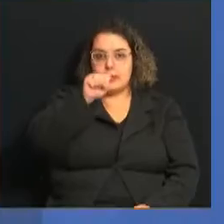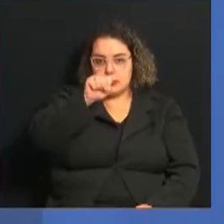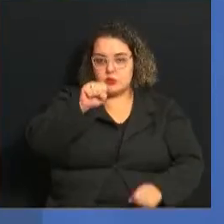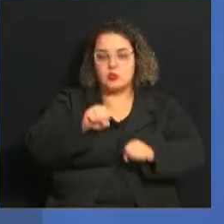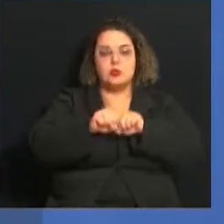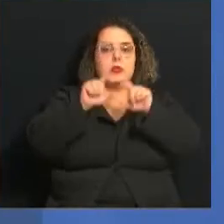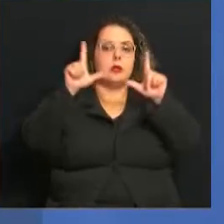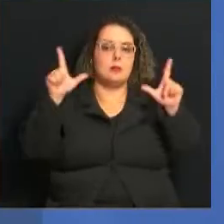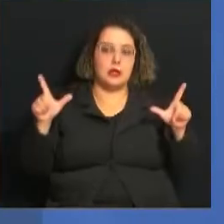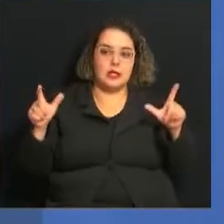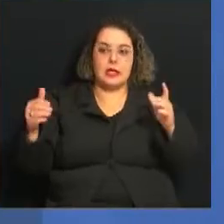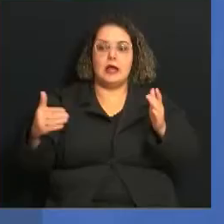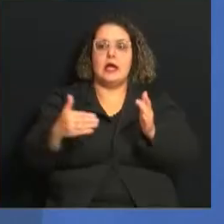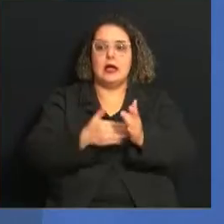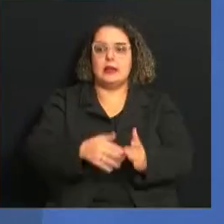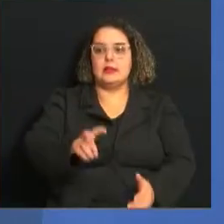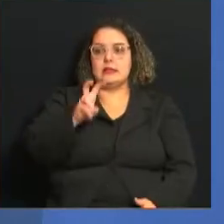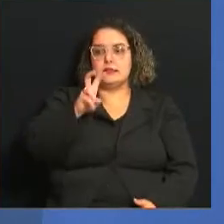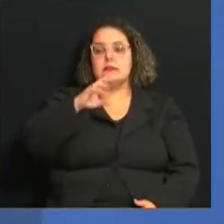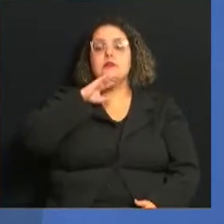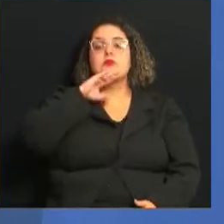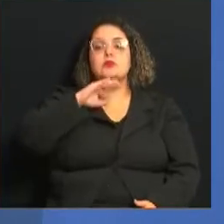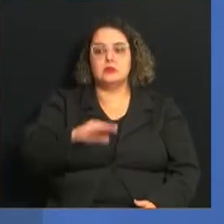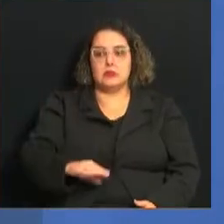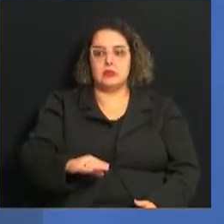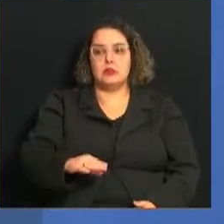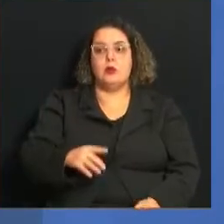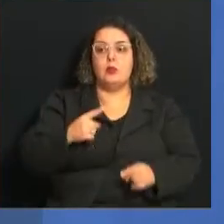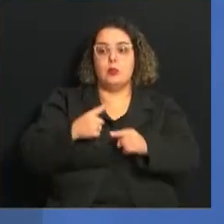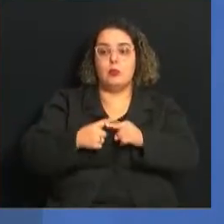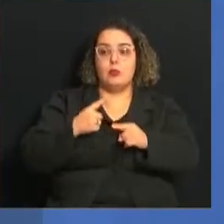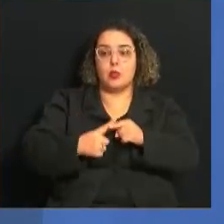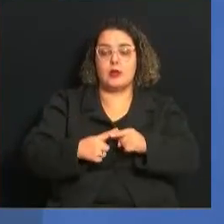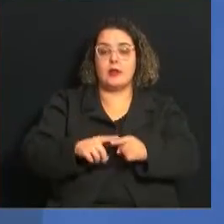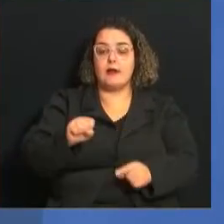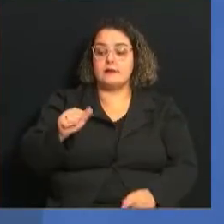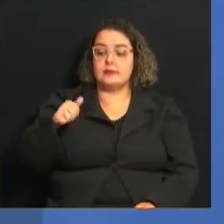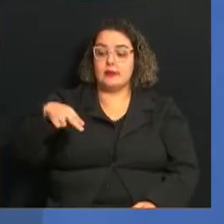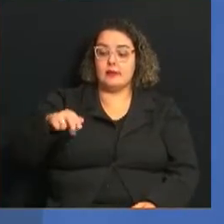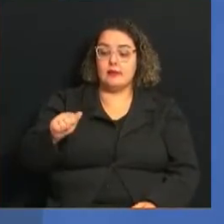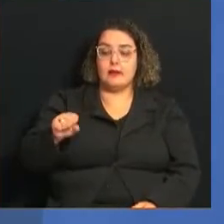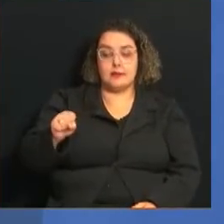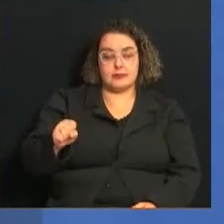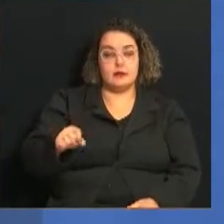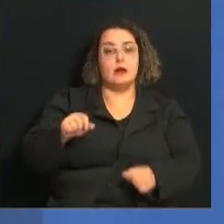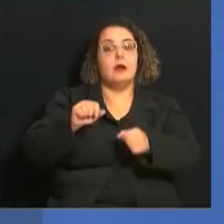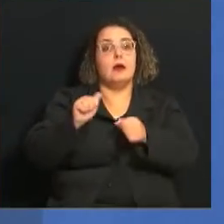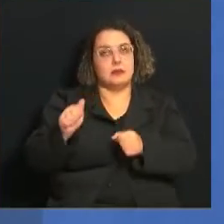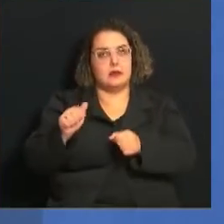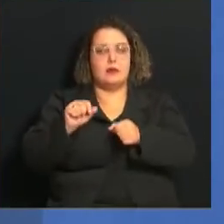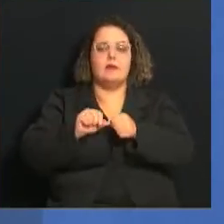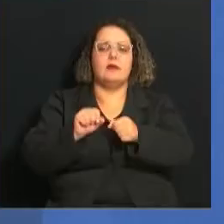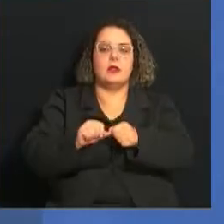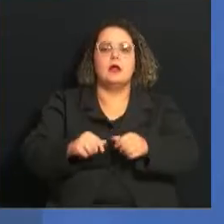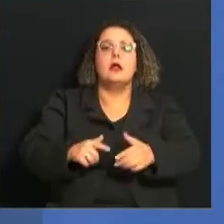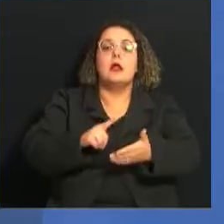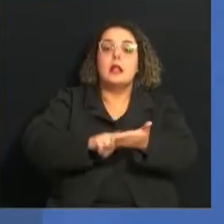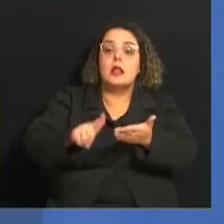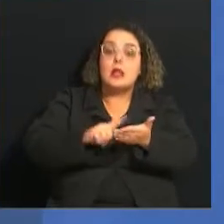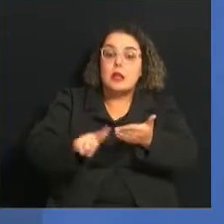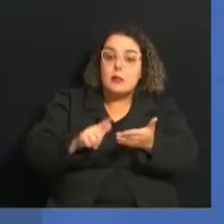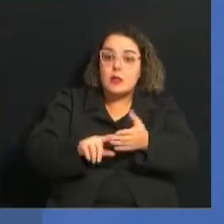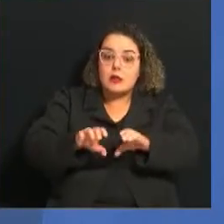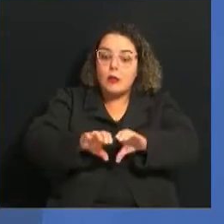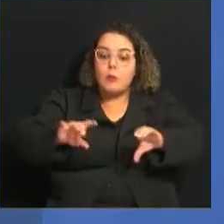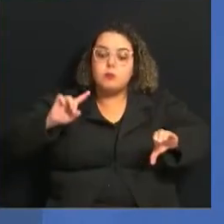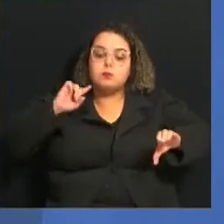manhã até 5 horas da tarde, porque a Sanasa fará um serviço de limpeza e desinfecção no